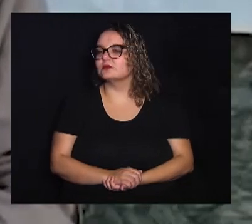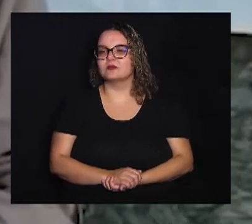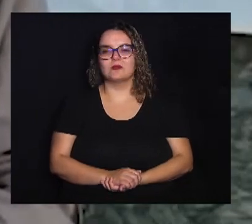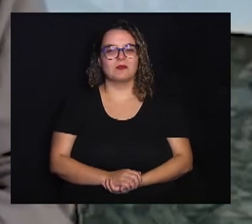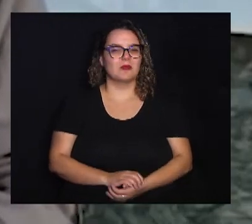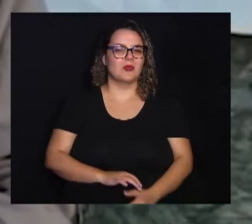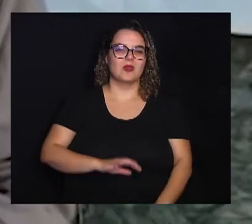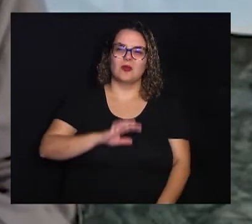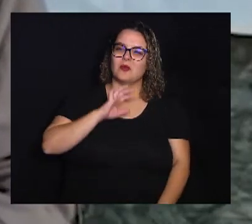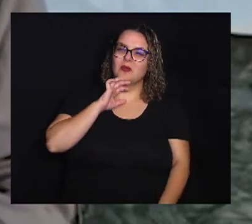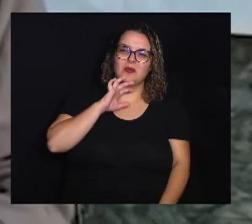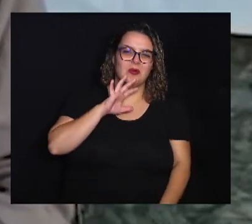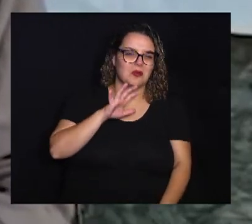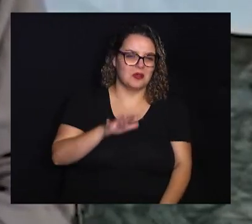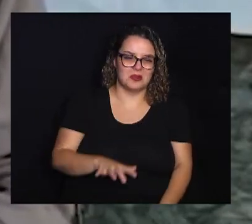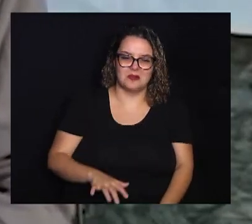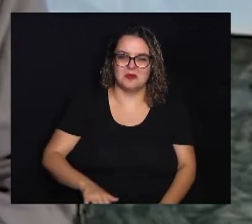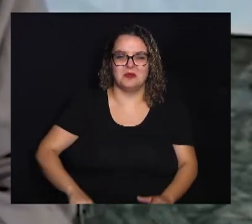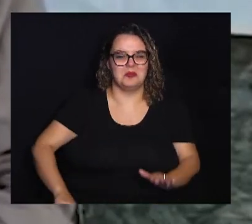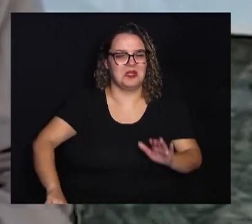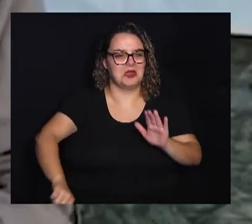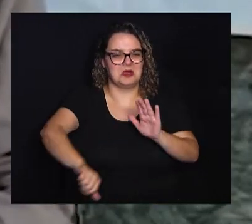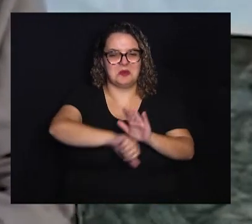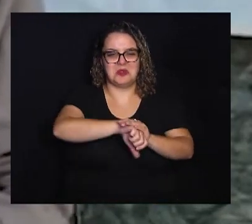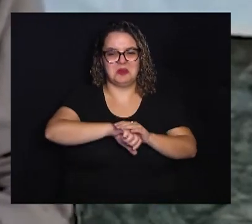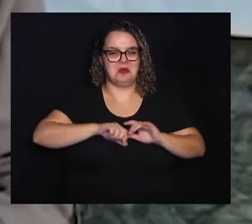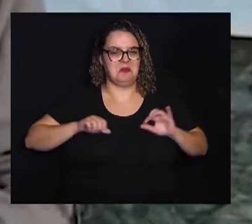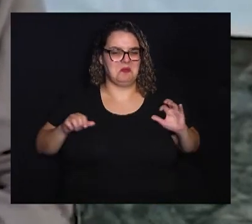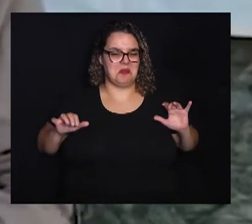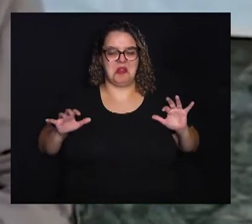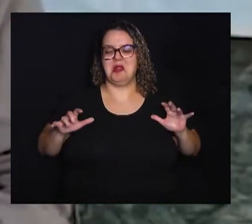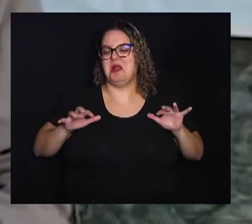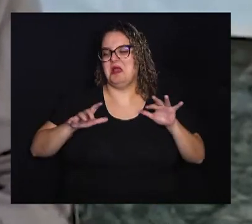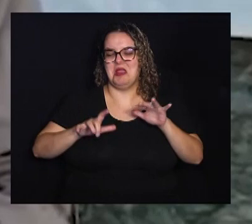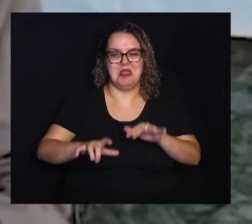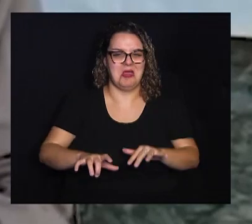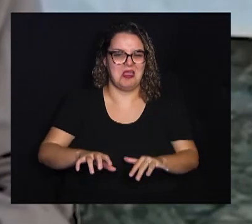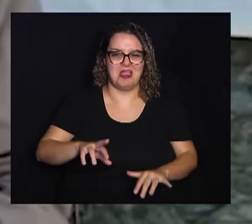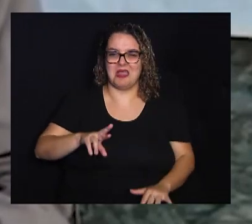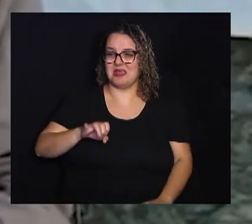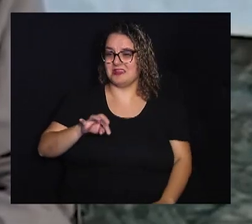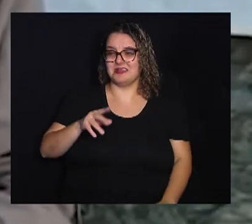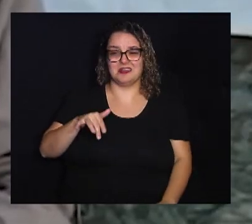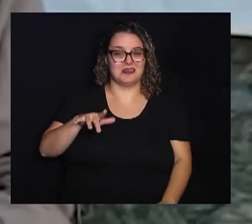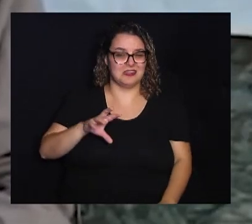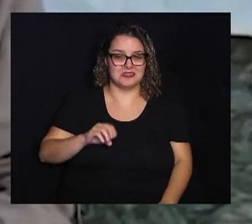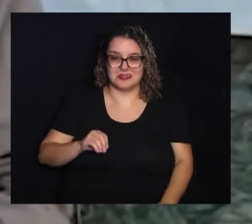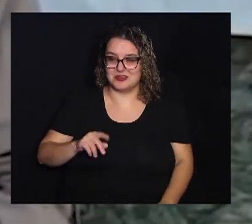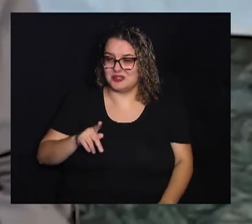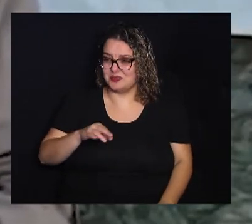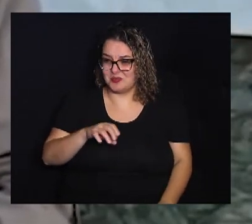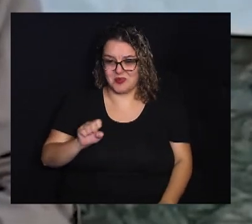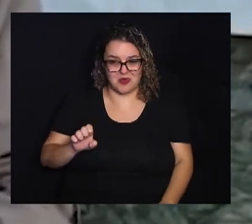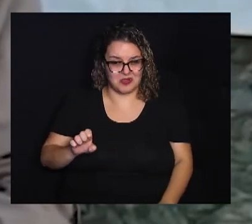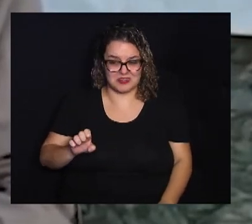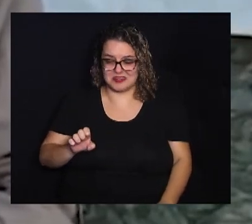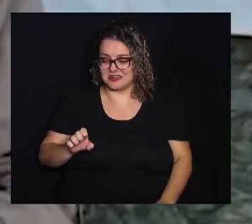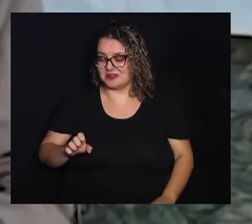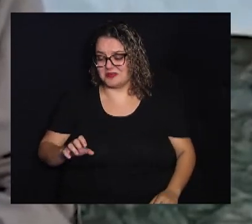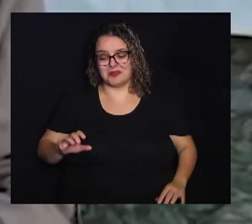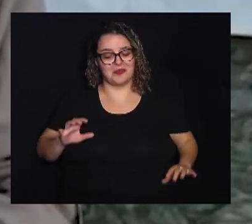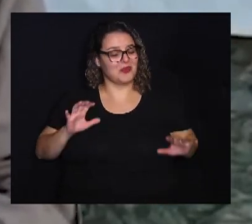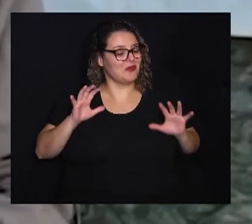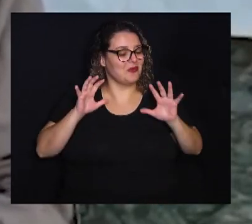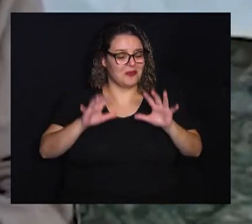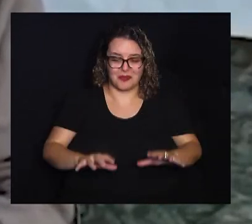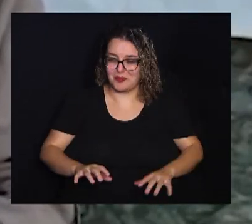Absurdamente, houve uma criminosa reintegração de posse, com uma violência absurda por parte dos instrumentos de repressão do Estado.